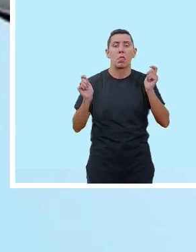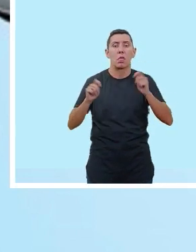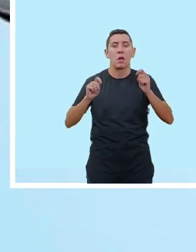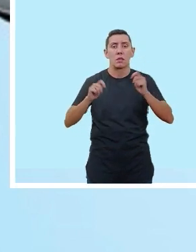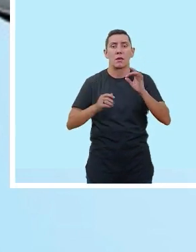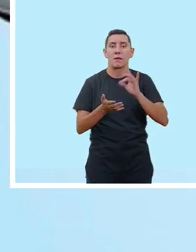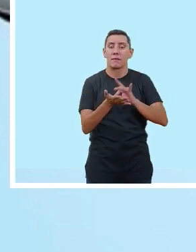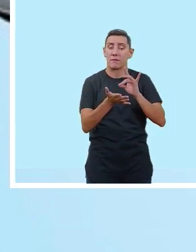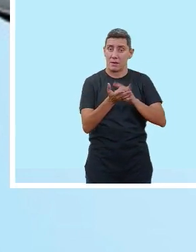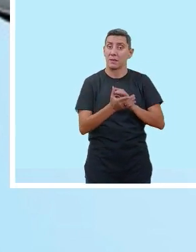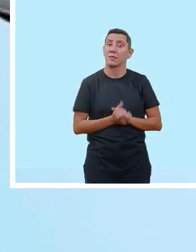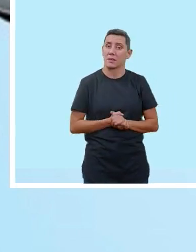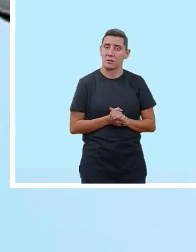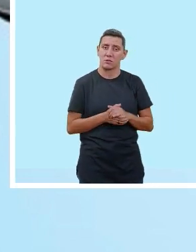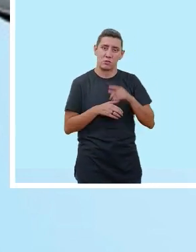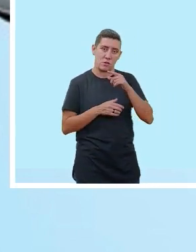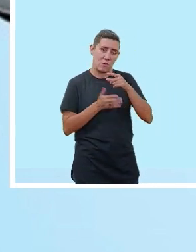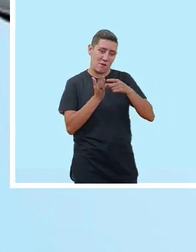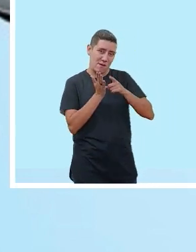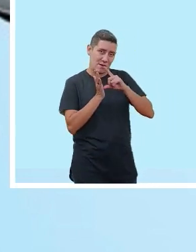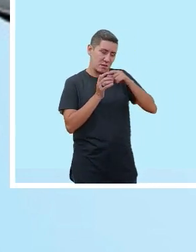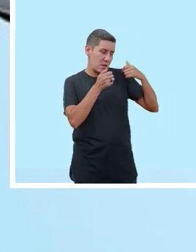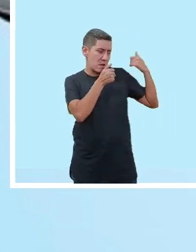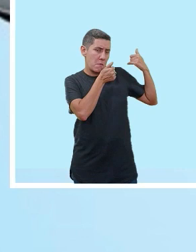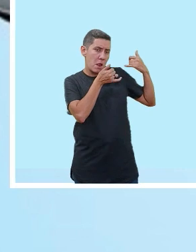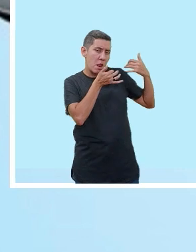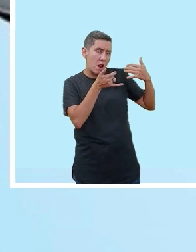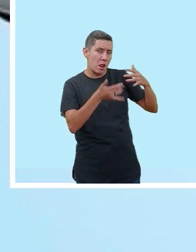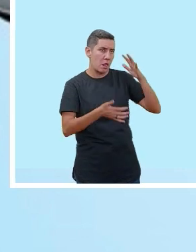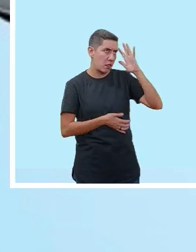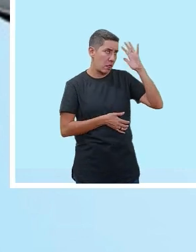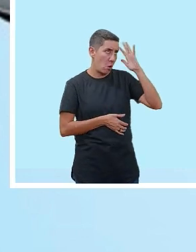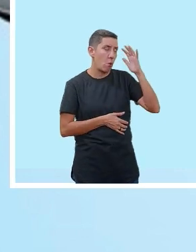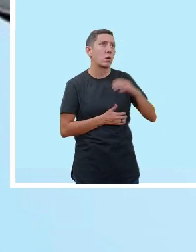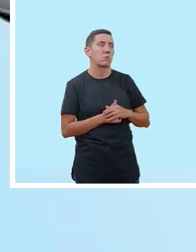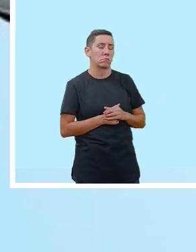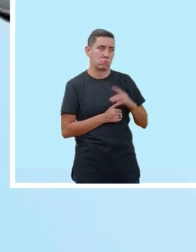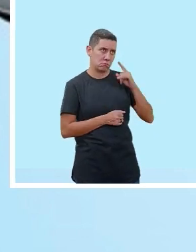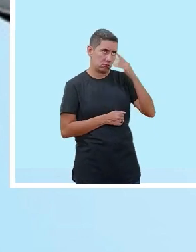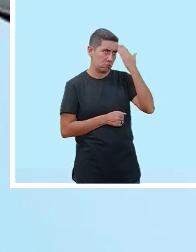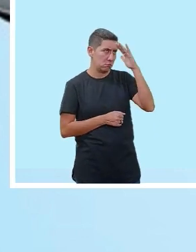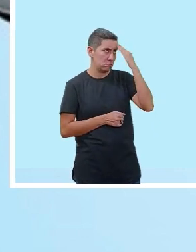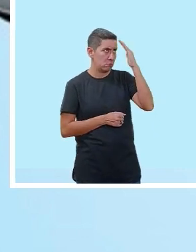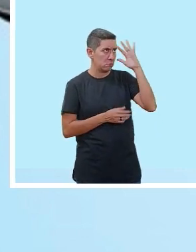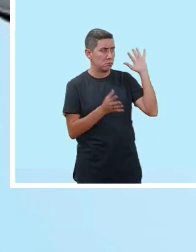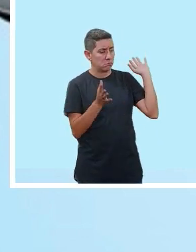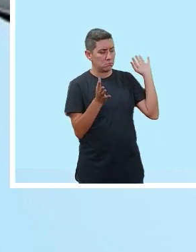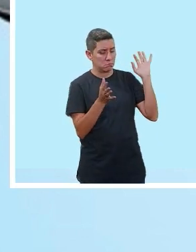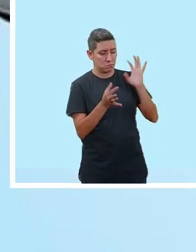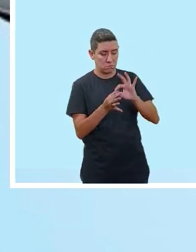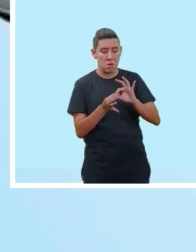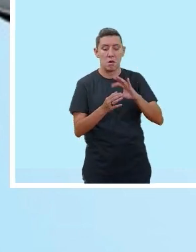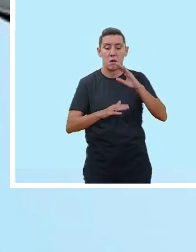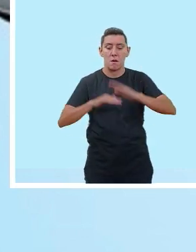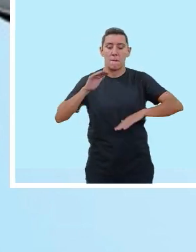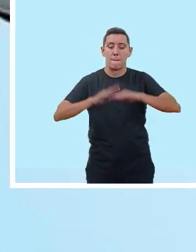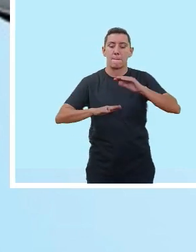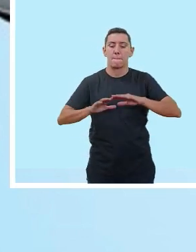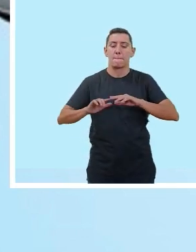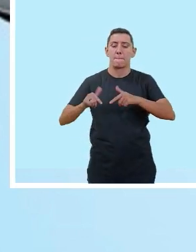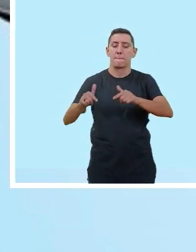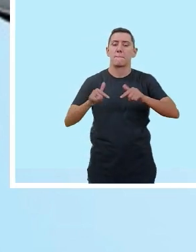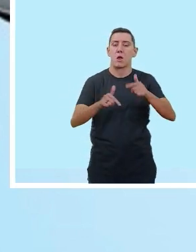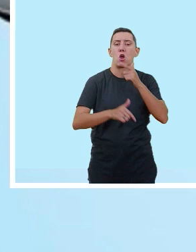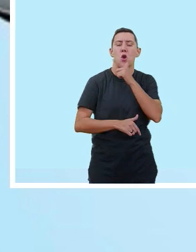do nosso Open Class, é demonstrar com projetos práticos como acontece essa melhora na eficiência